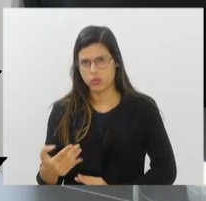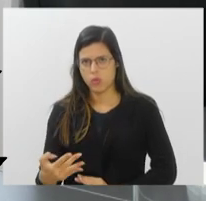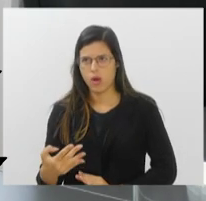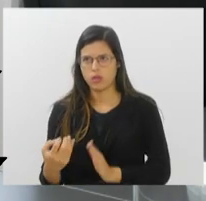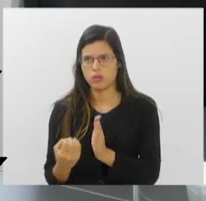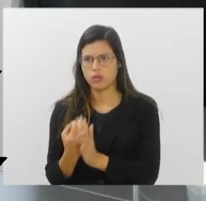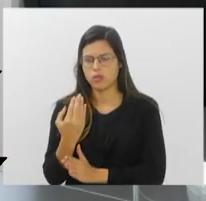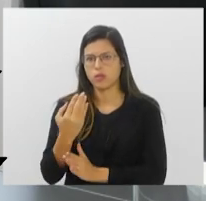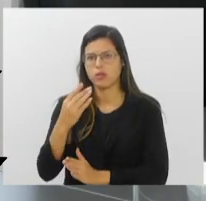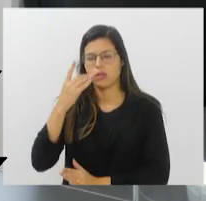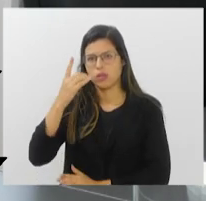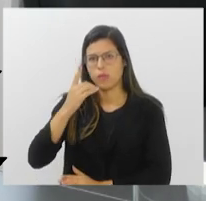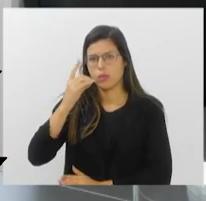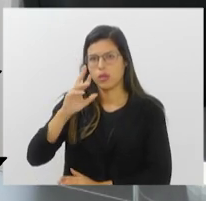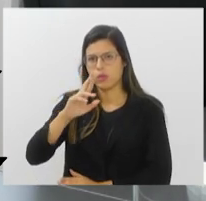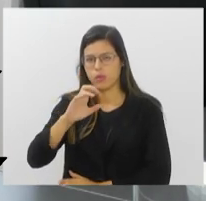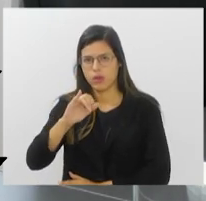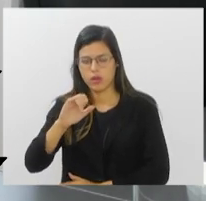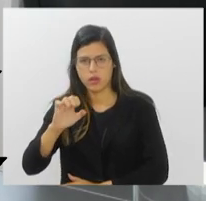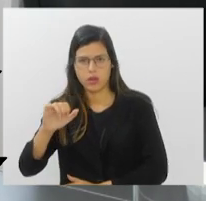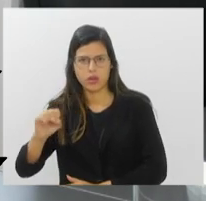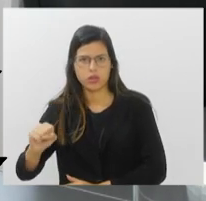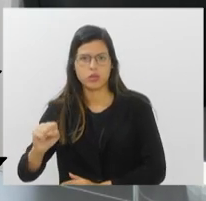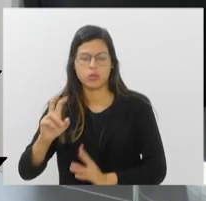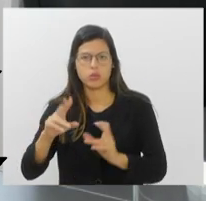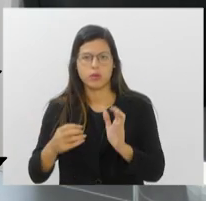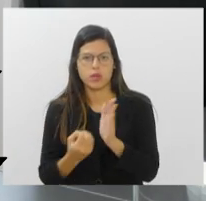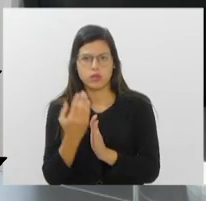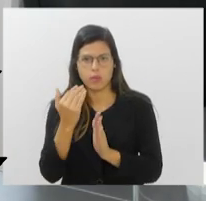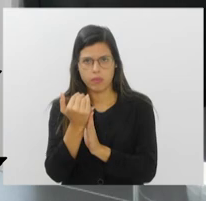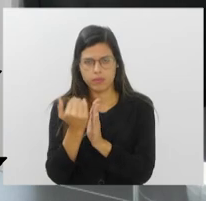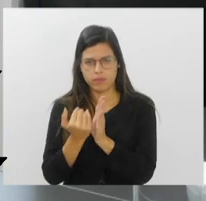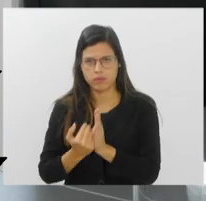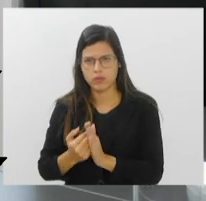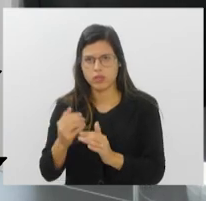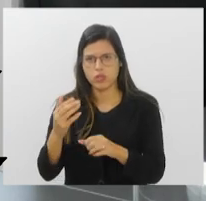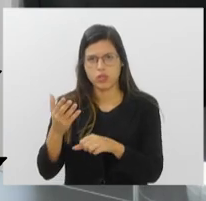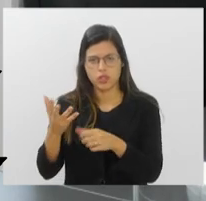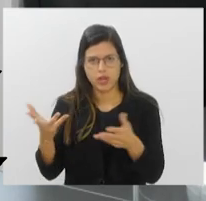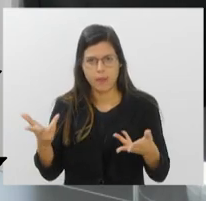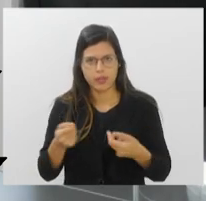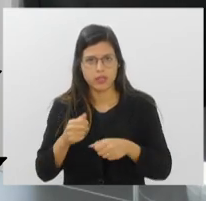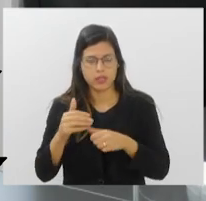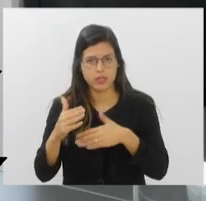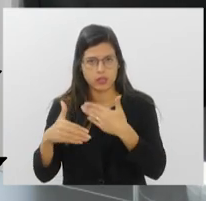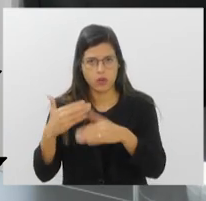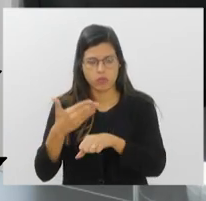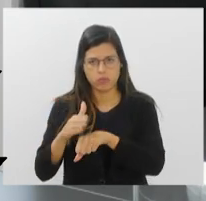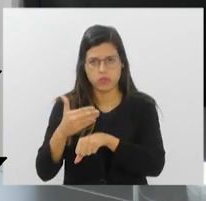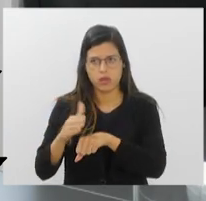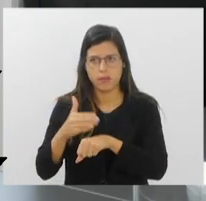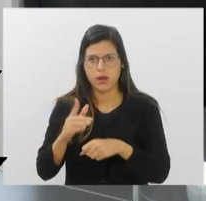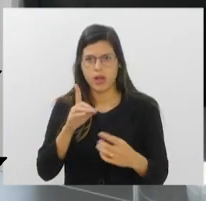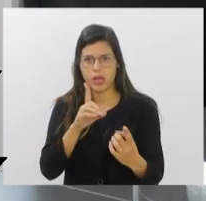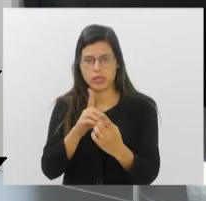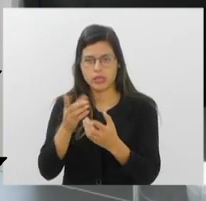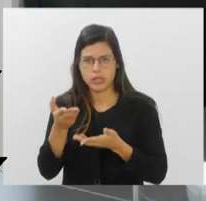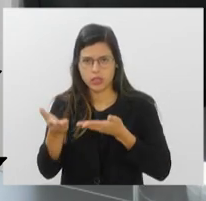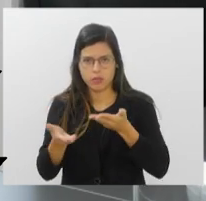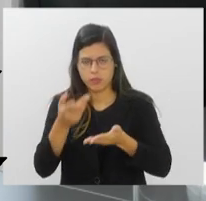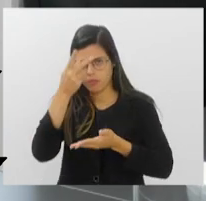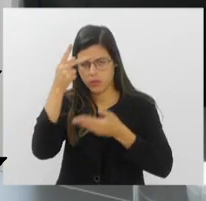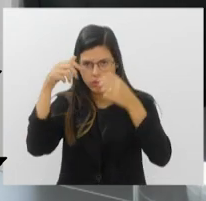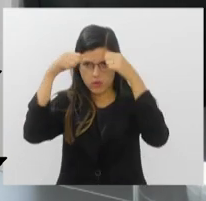deputado Rosenberg Reis, que dispõe sobre a criação do Programa Estadual de Capacitação Continuada de Servidores da Segurança Pública para atendimento de pessoas com transtorno do